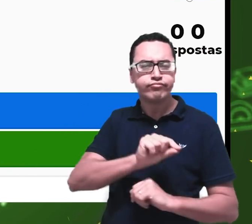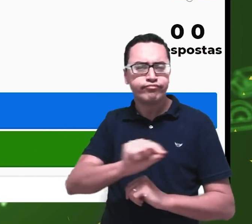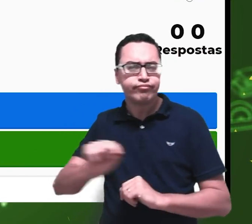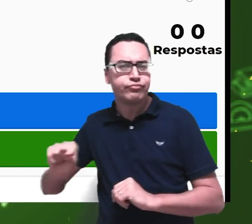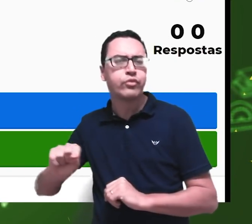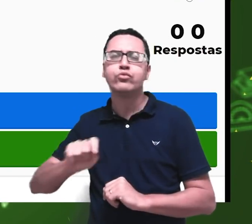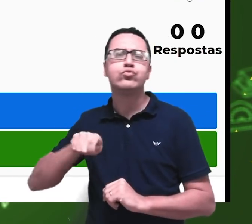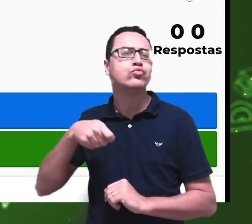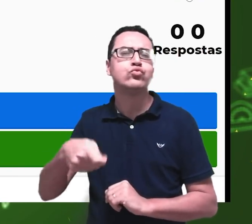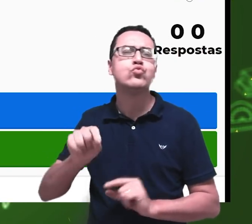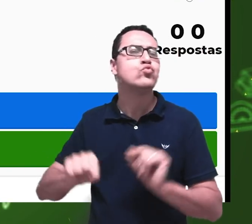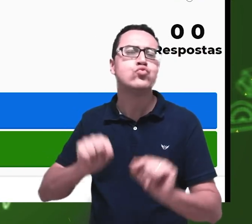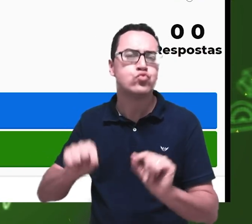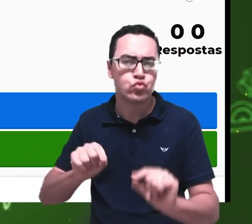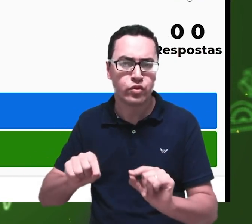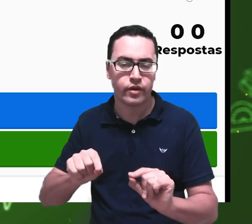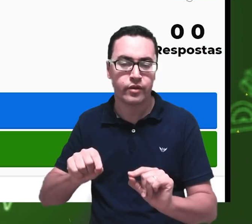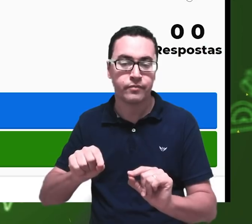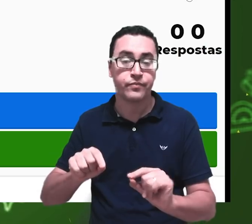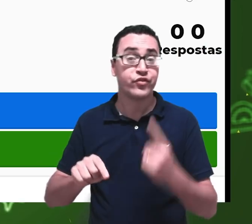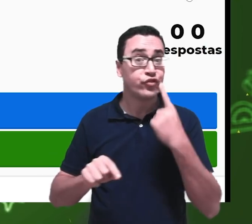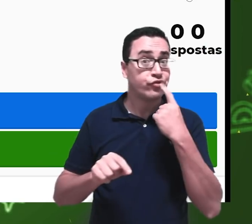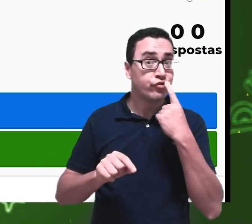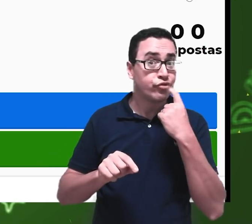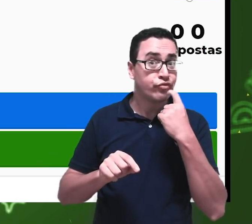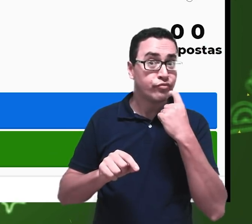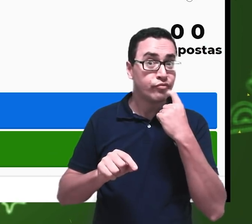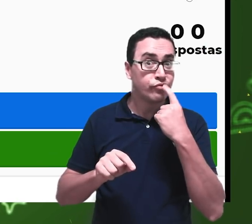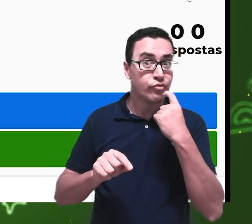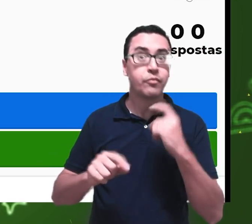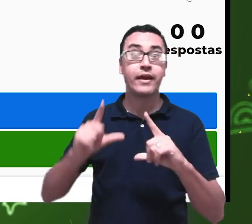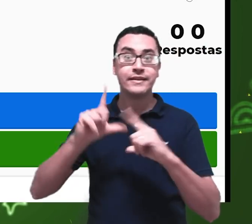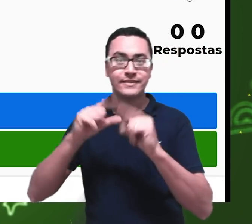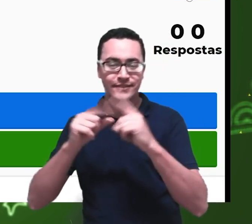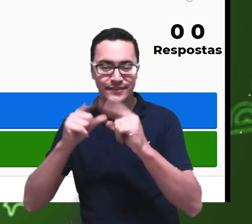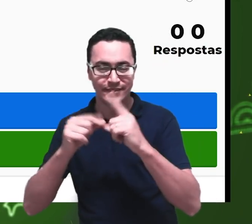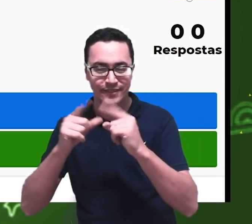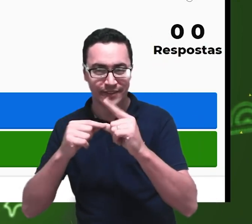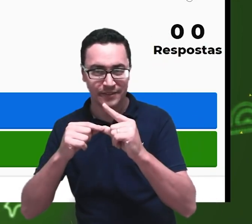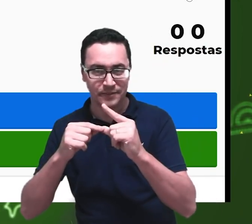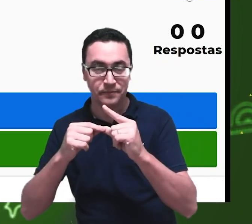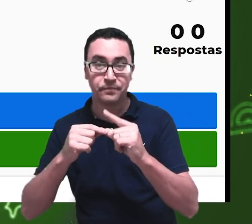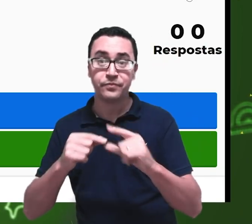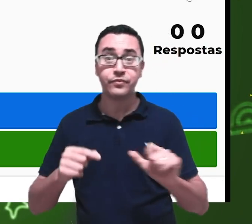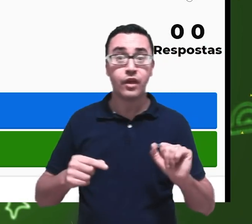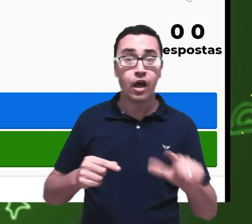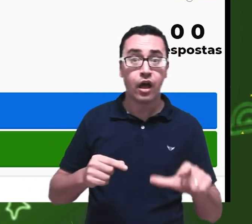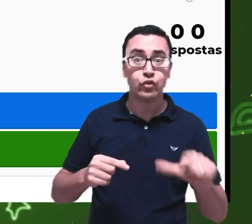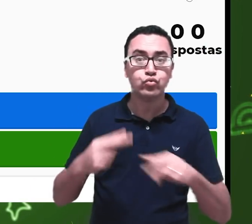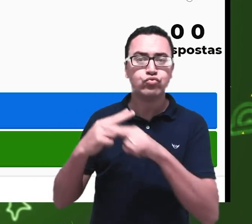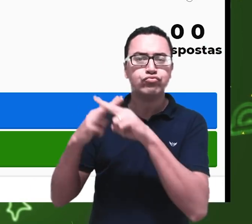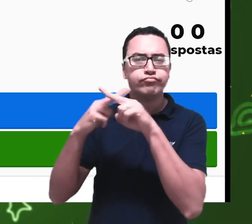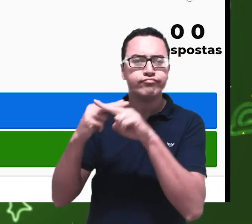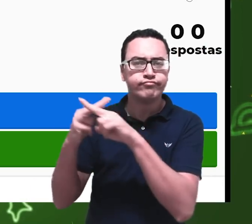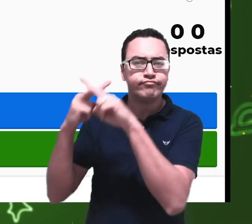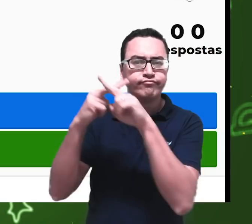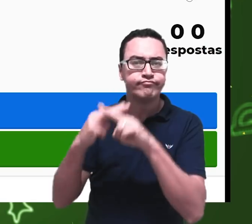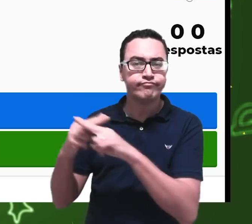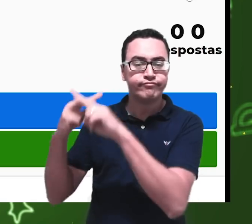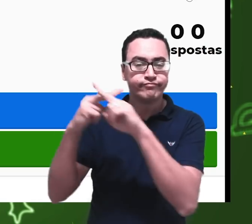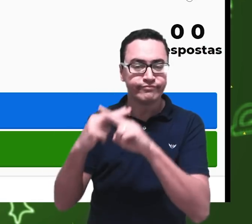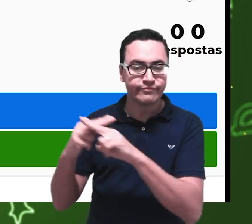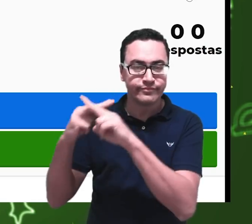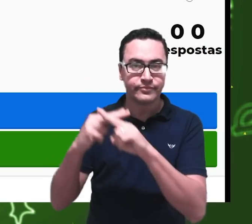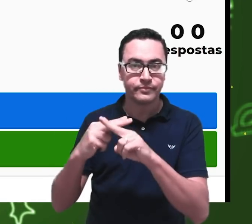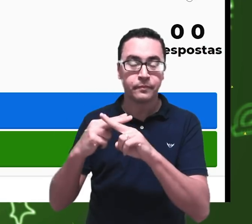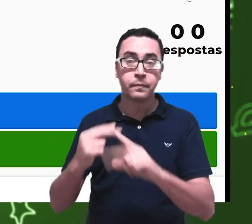estrelas? Você acha que são satélites? Ou será que são planetas?